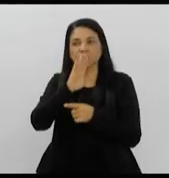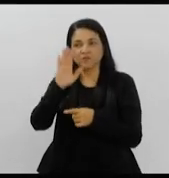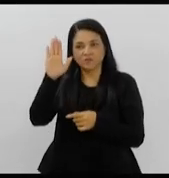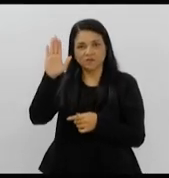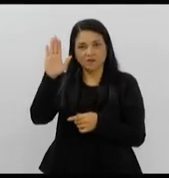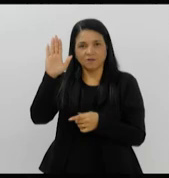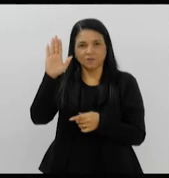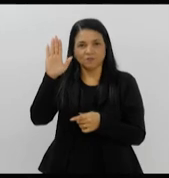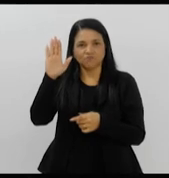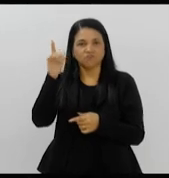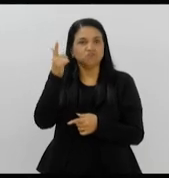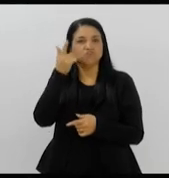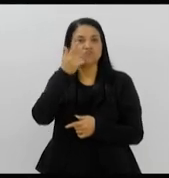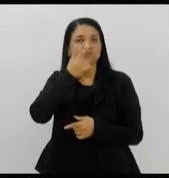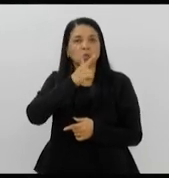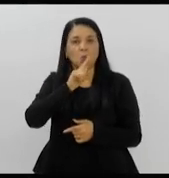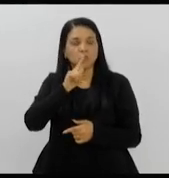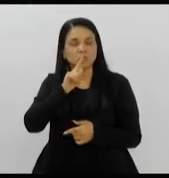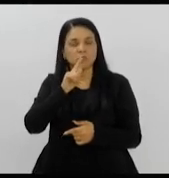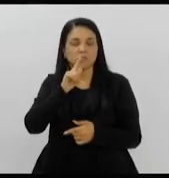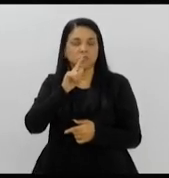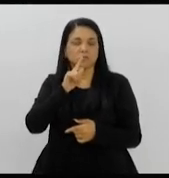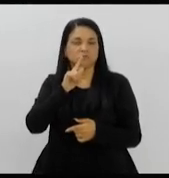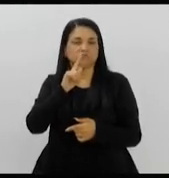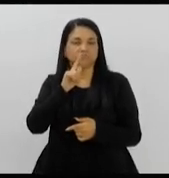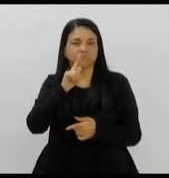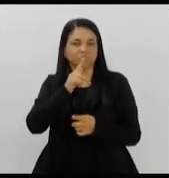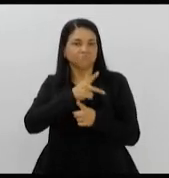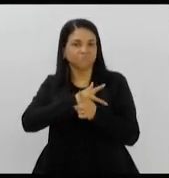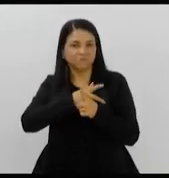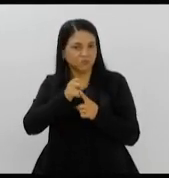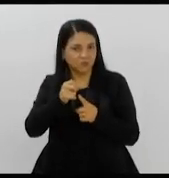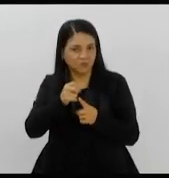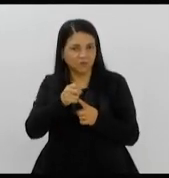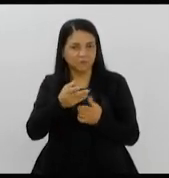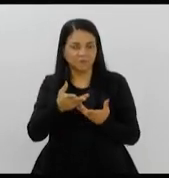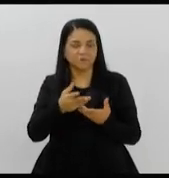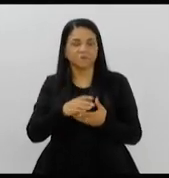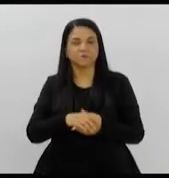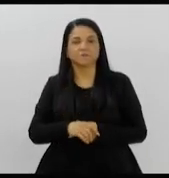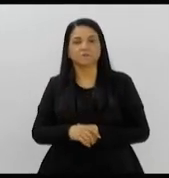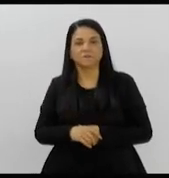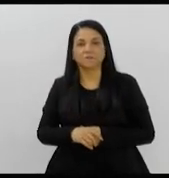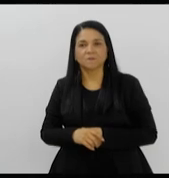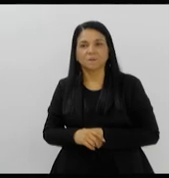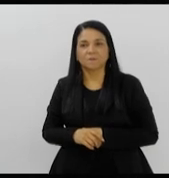infelizmente, não conseguiram chegar à vitória nesse pleito.